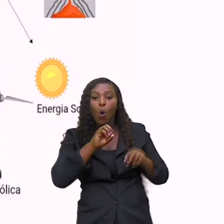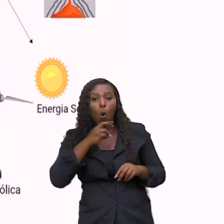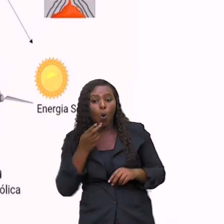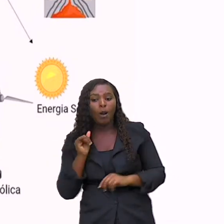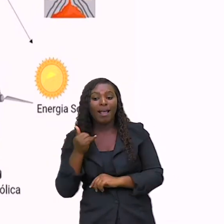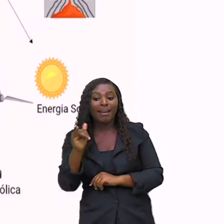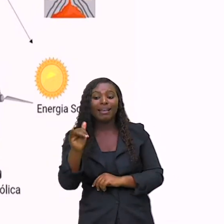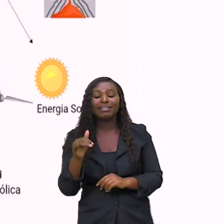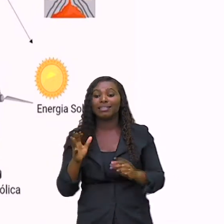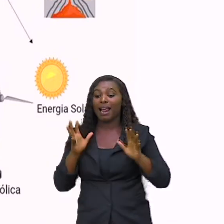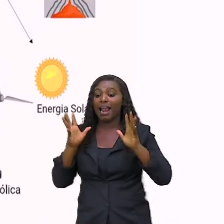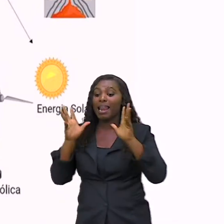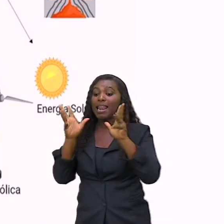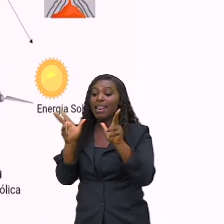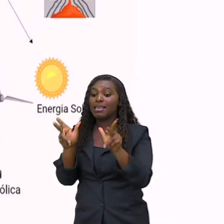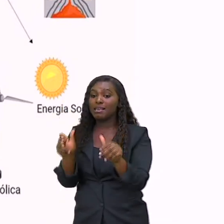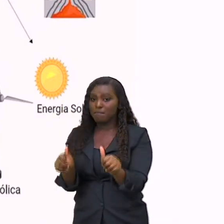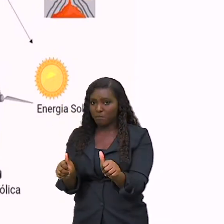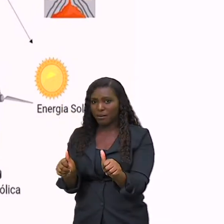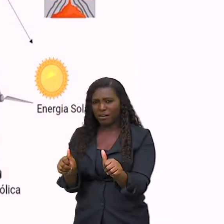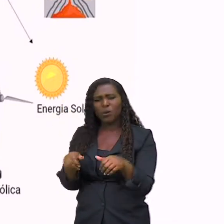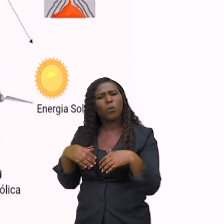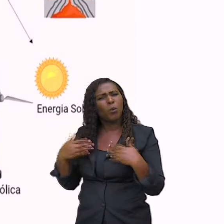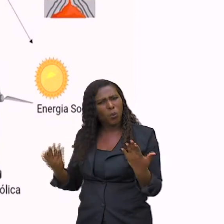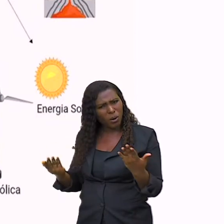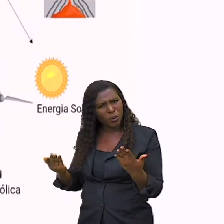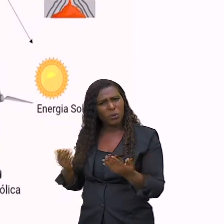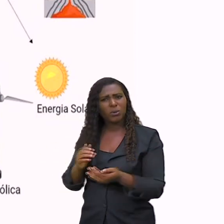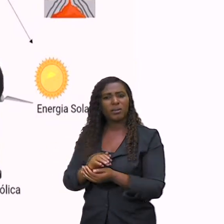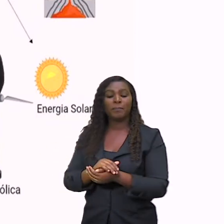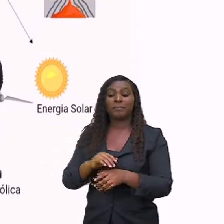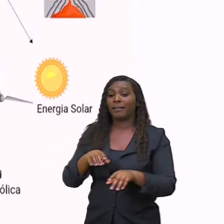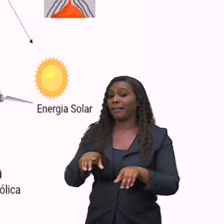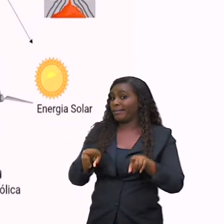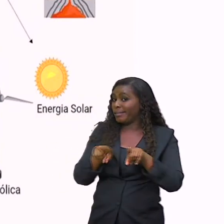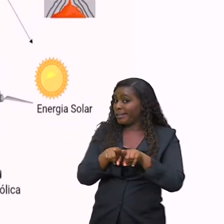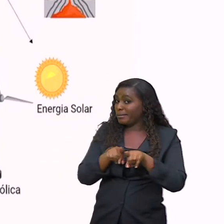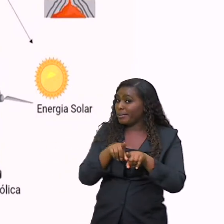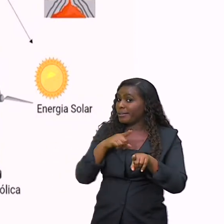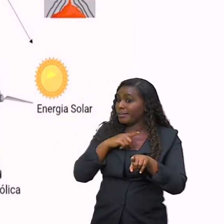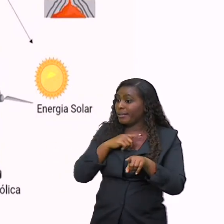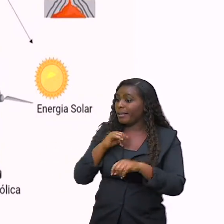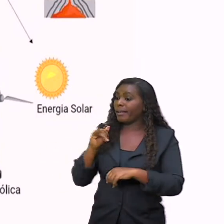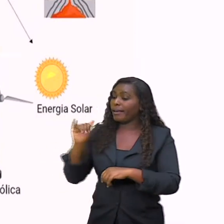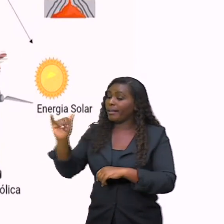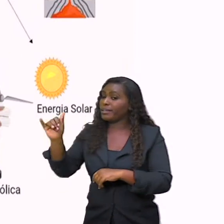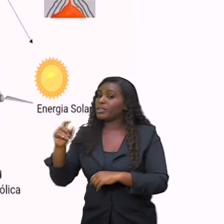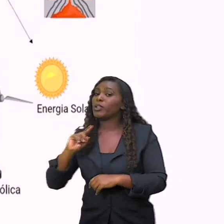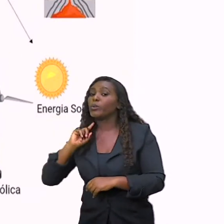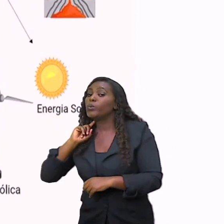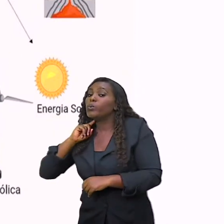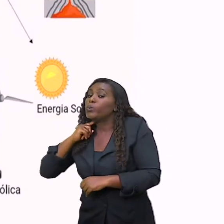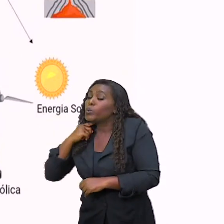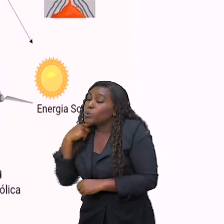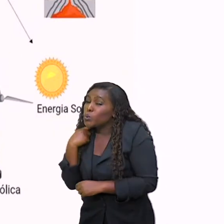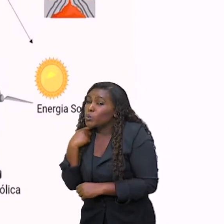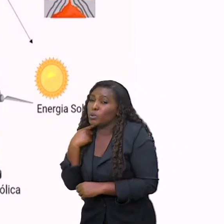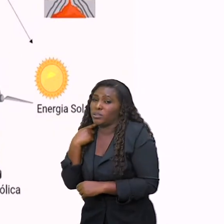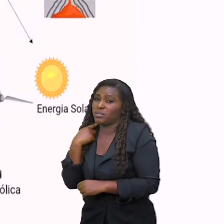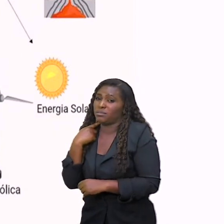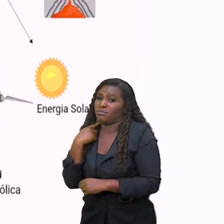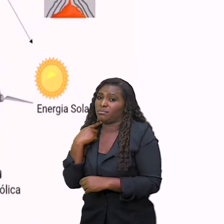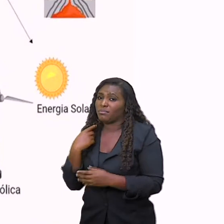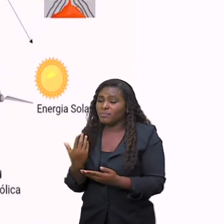Elas causam diversos problemas ambientais. Não consumida de maneira racional, seu uso